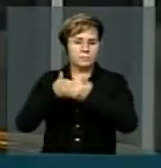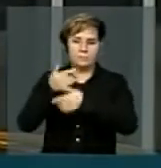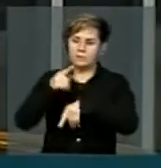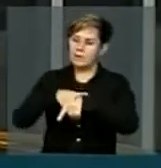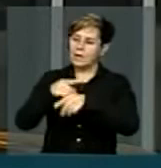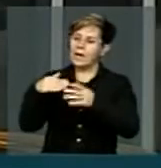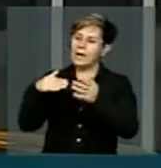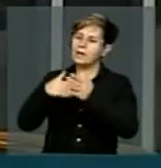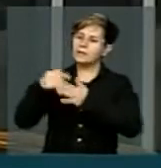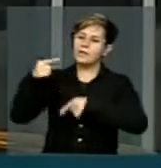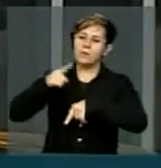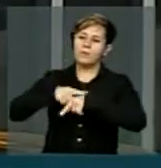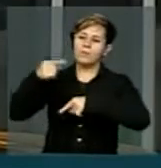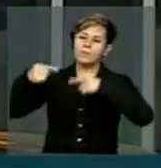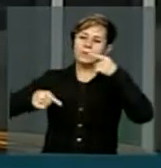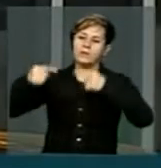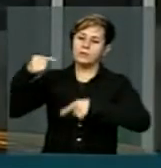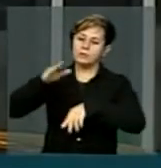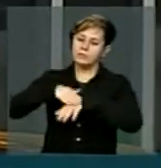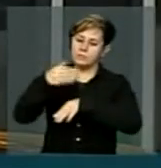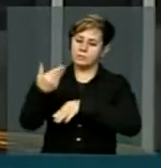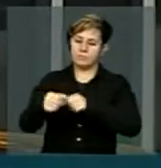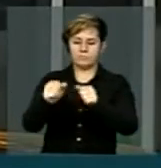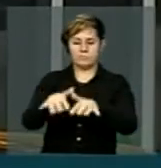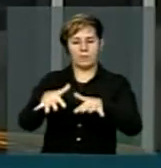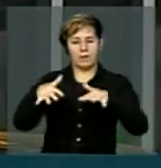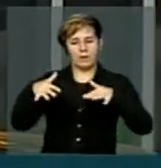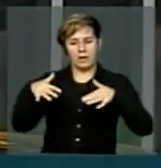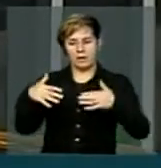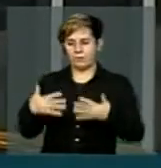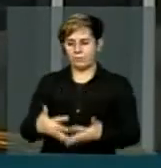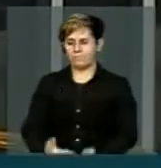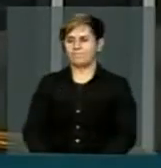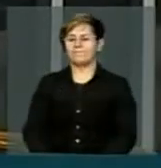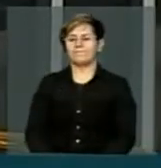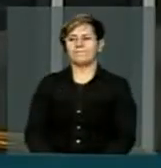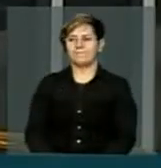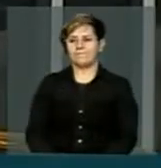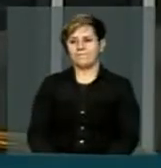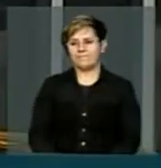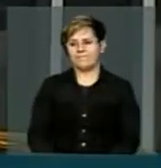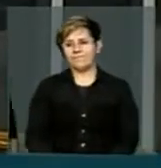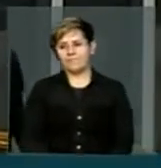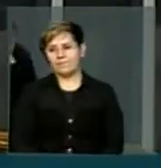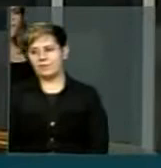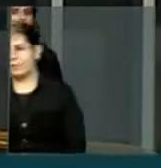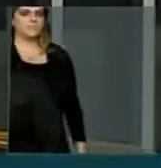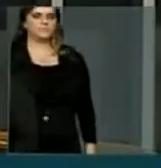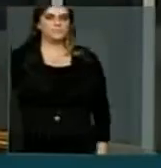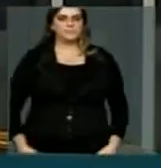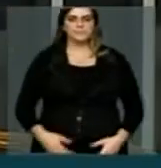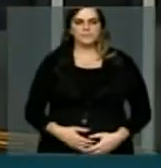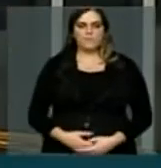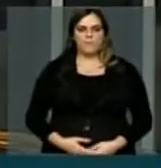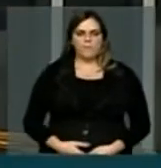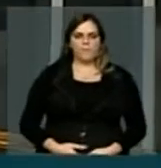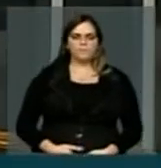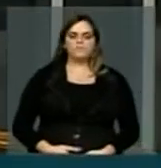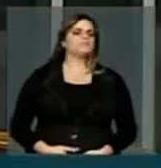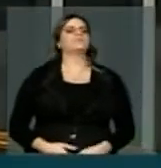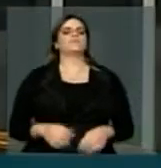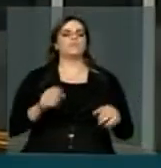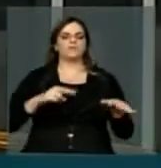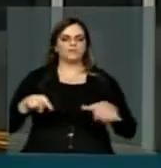momento de trazê-la para esse plenário. Nas últimas semanas, o governo